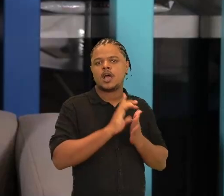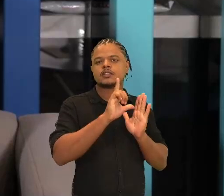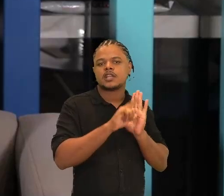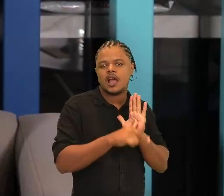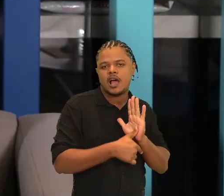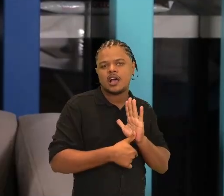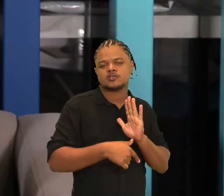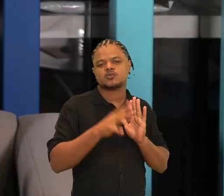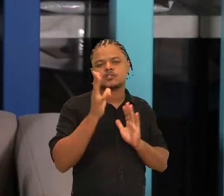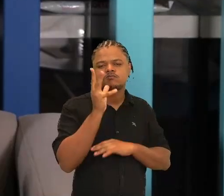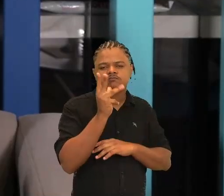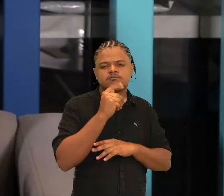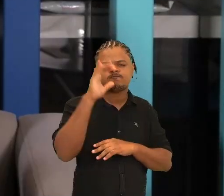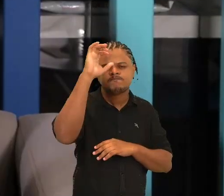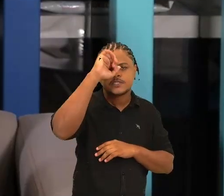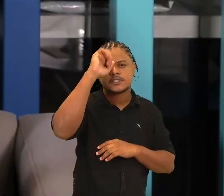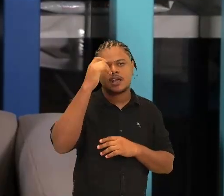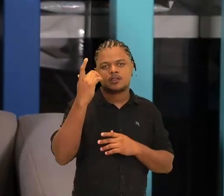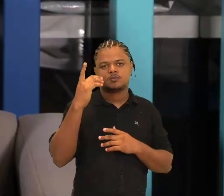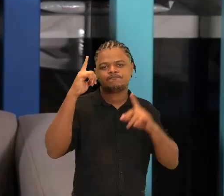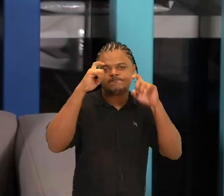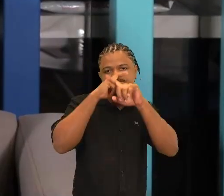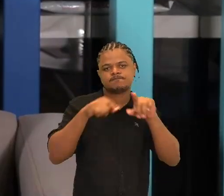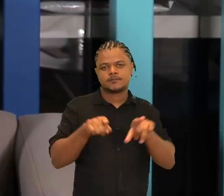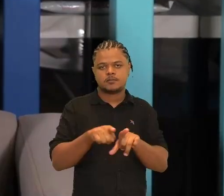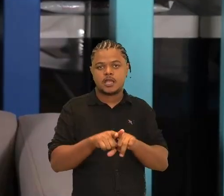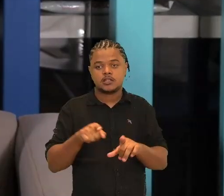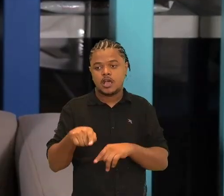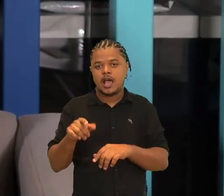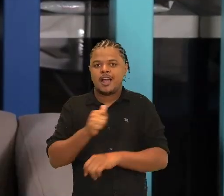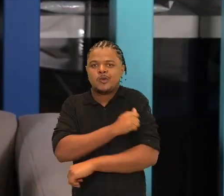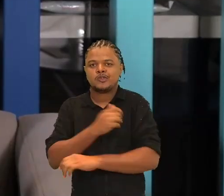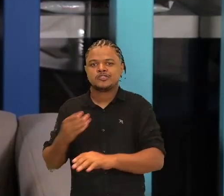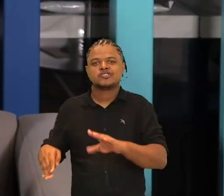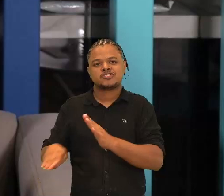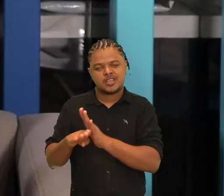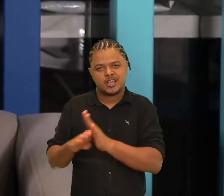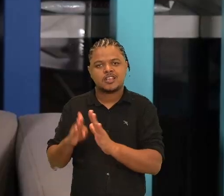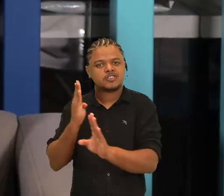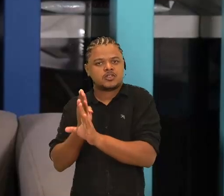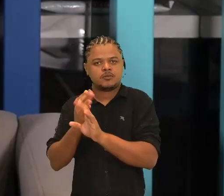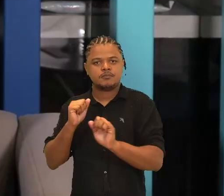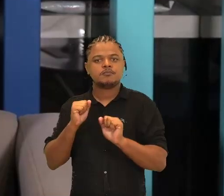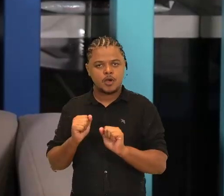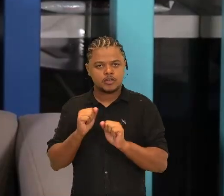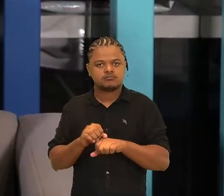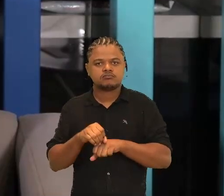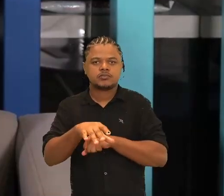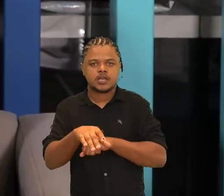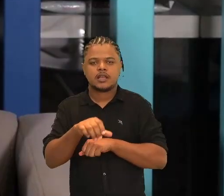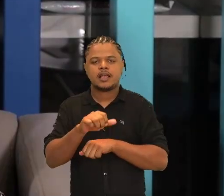dificuldades na aprendizagem. Por exemplo, os alunos que chegam com diagnóstico, eles já podem ser encaminhados por atendimento educacional